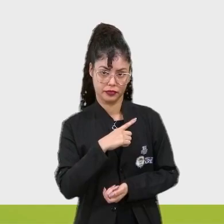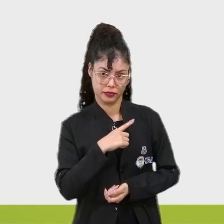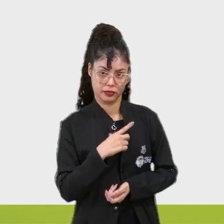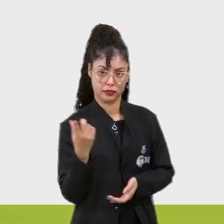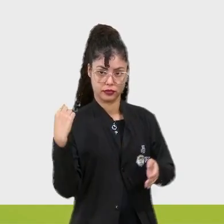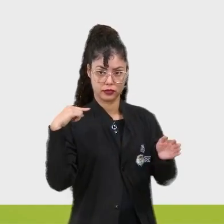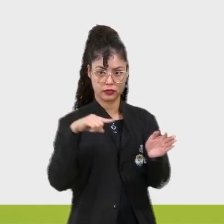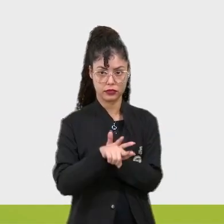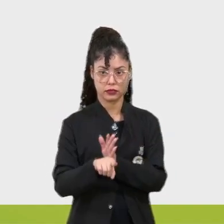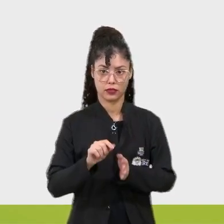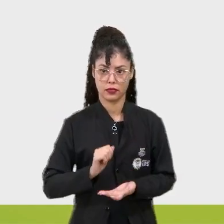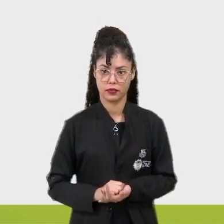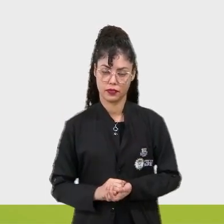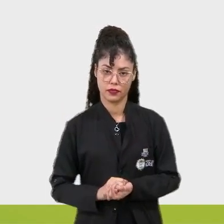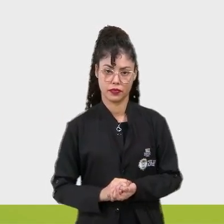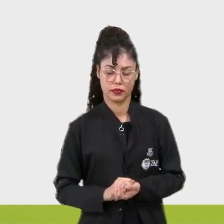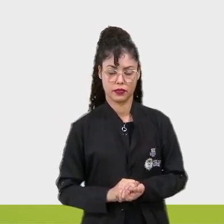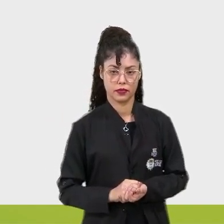seguinte pergunta,